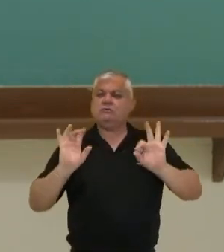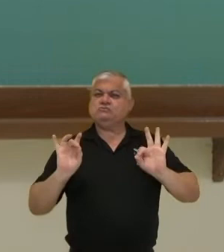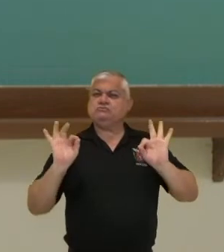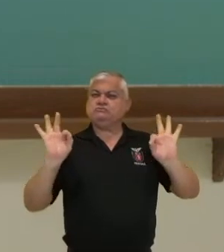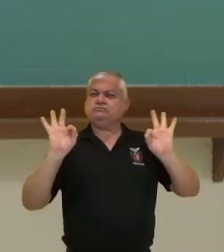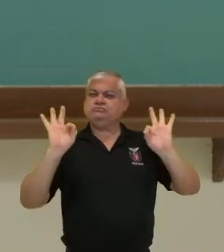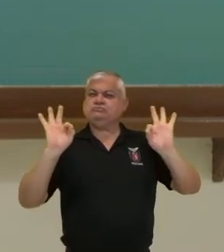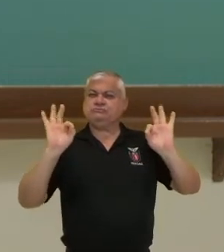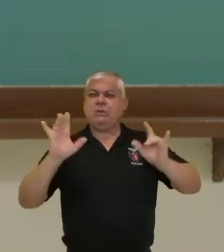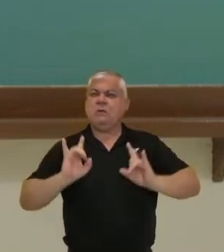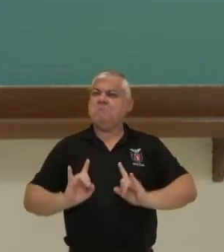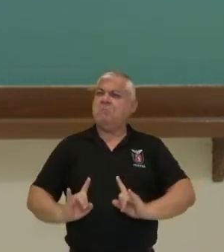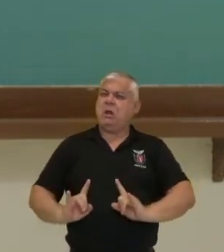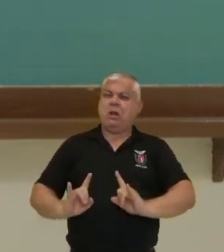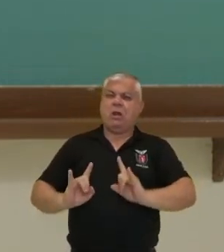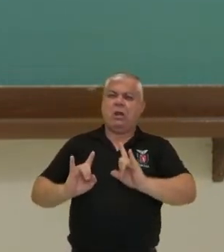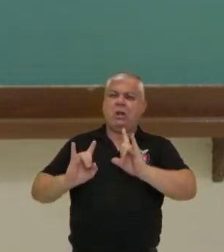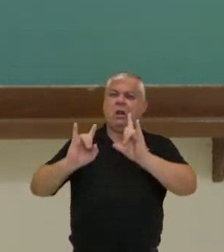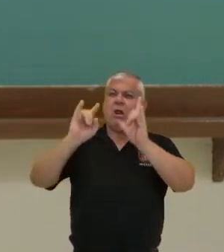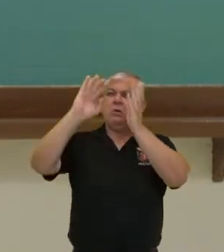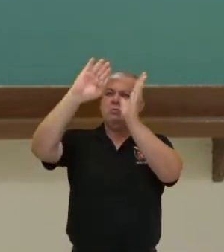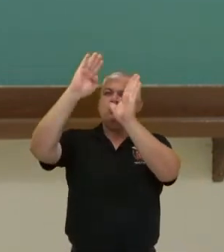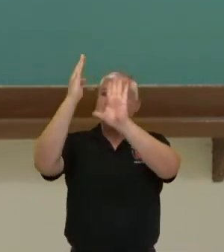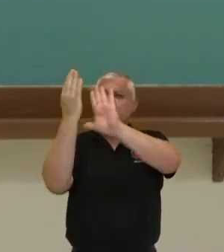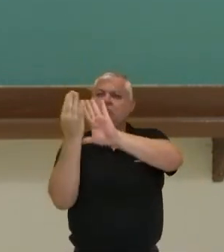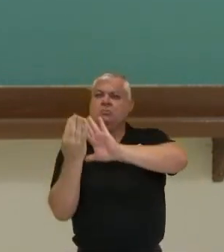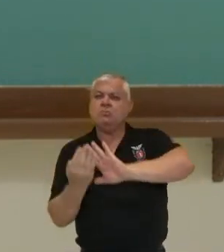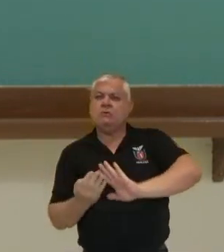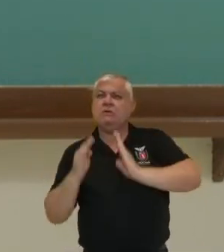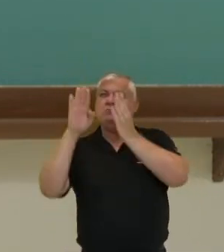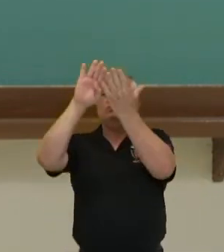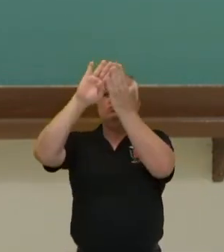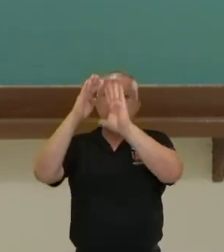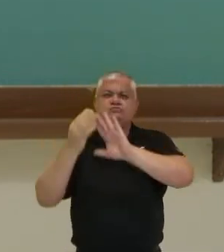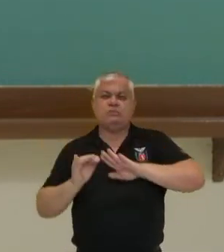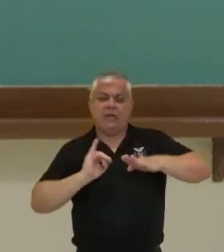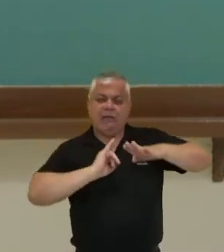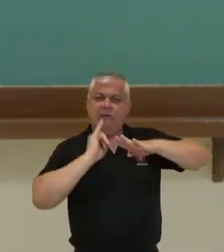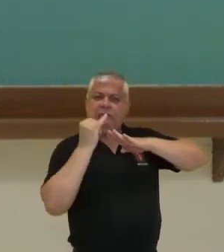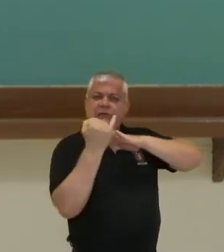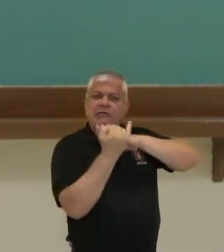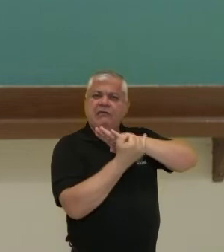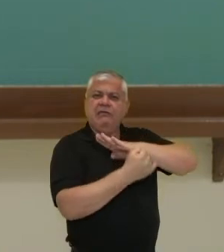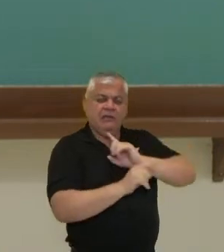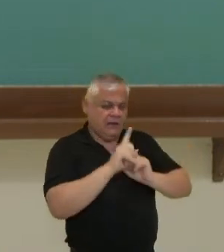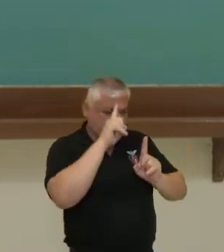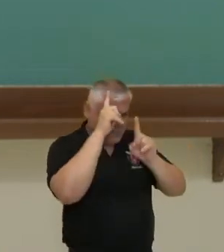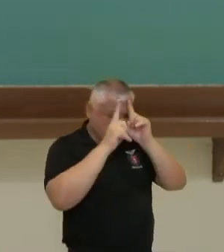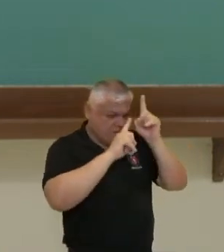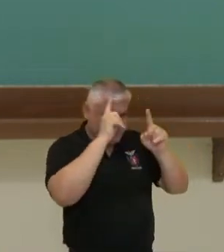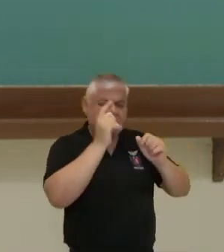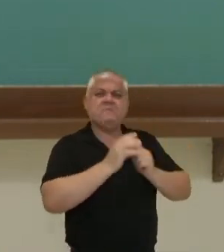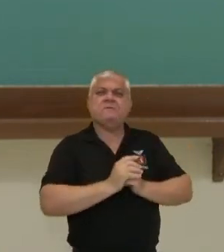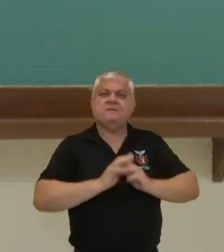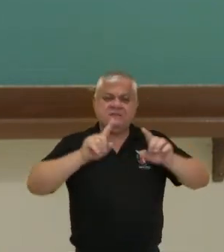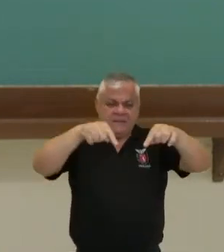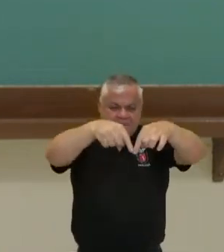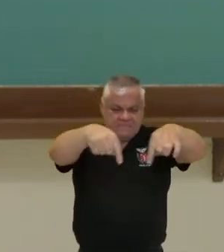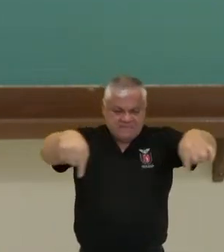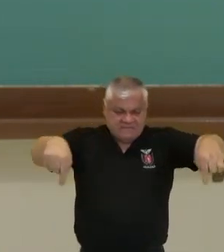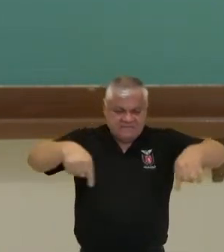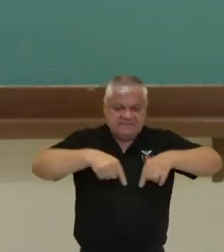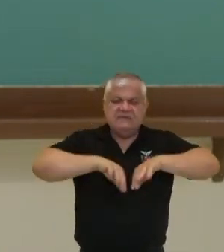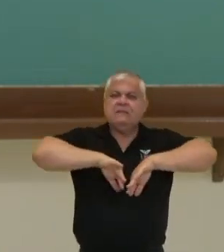aqueles prédios gigantescos Ilhas artificiais chuva artificial grandes Piscinas no